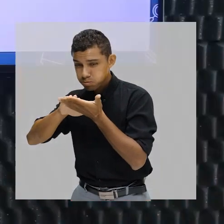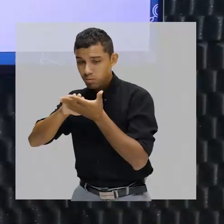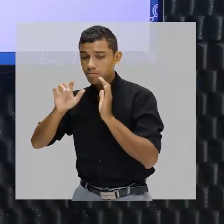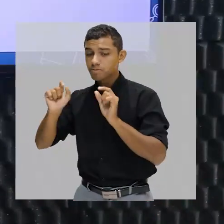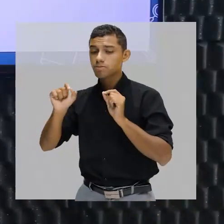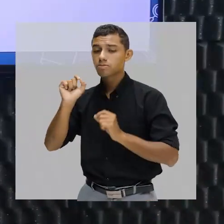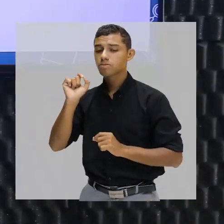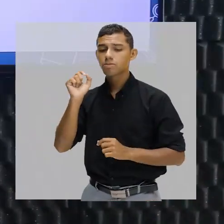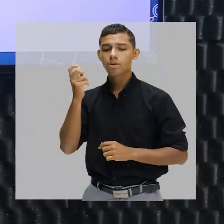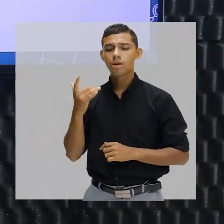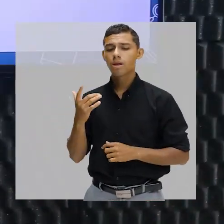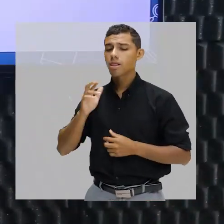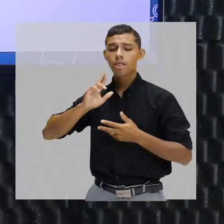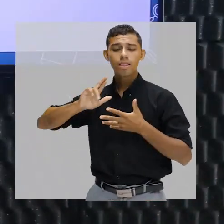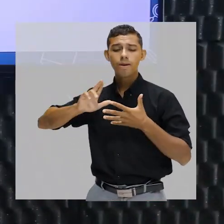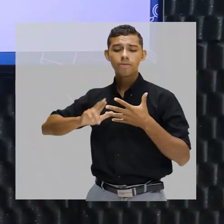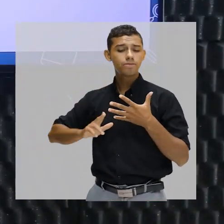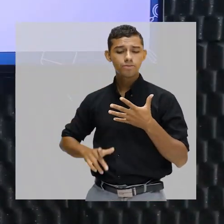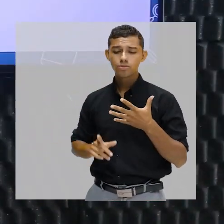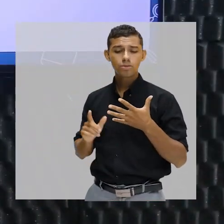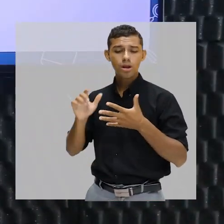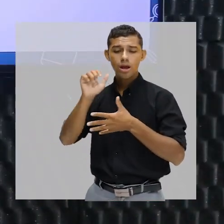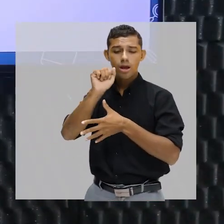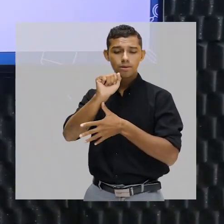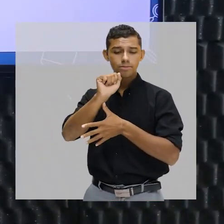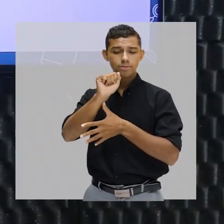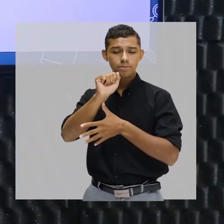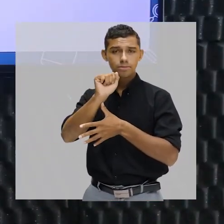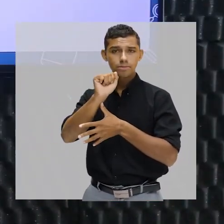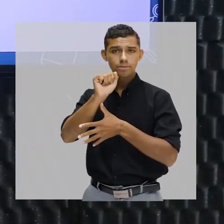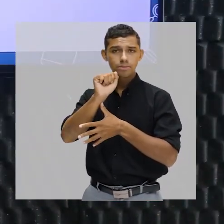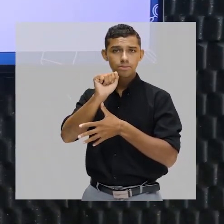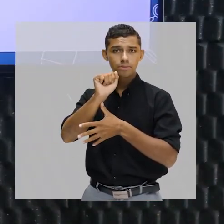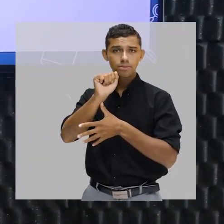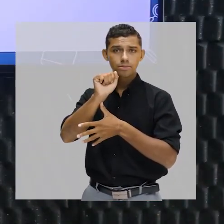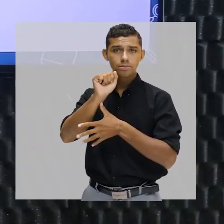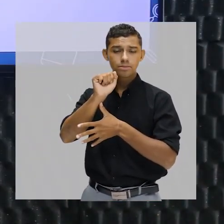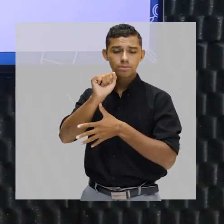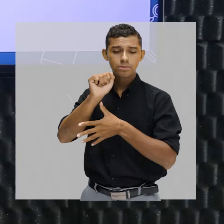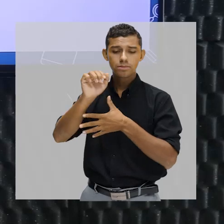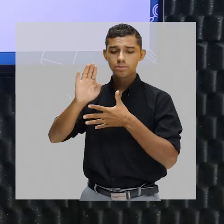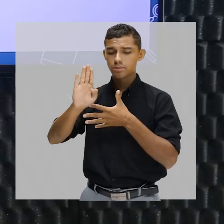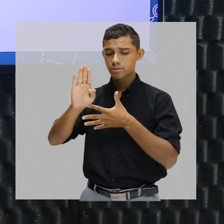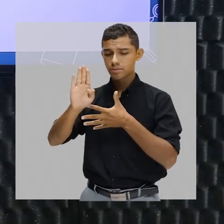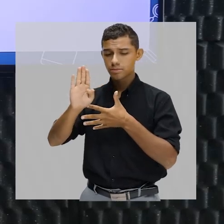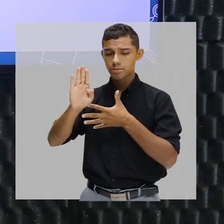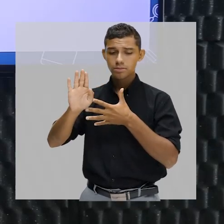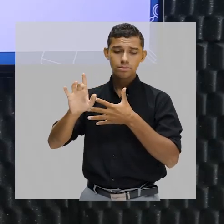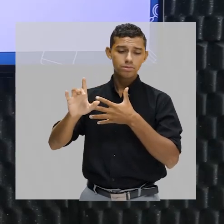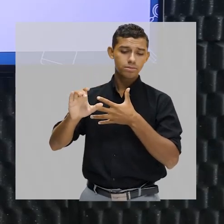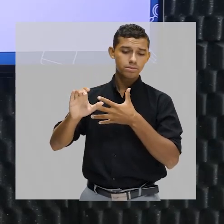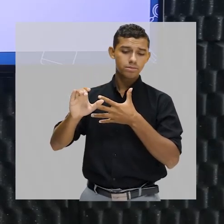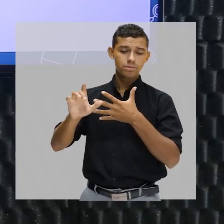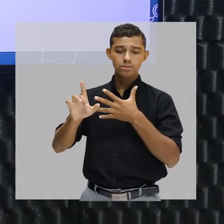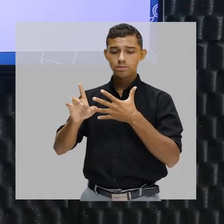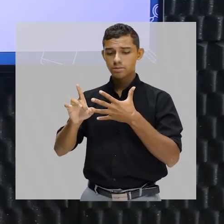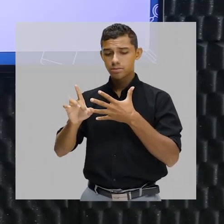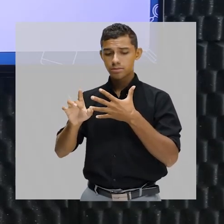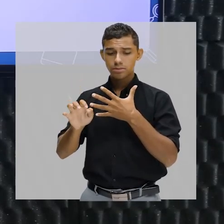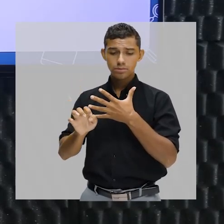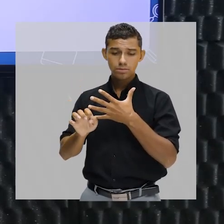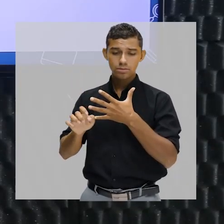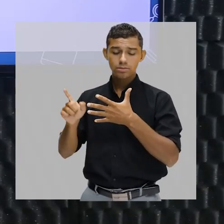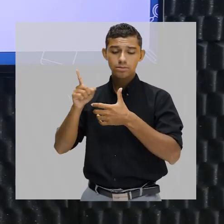não é onda eletromagnética aqui, ó. Letra A, microondas, certo? Não é o aparelho